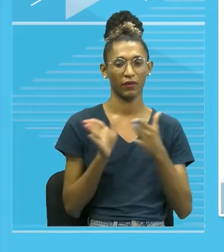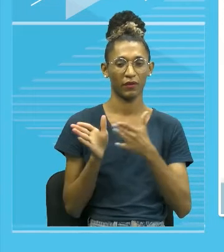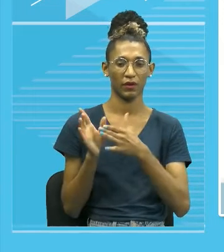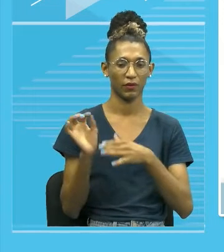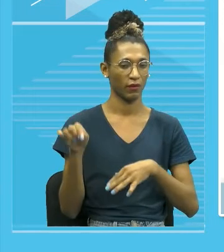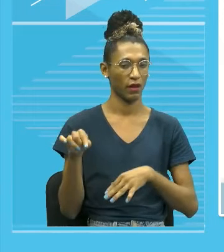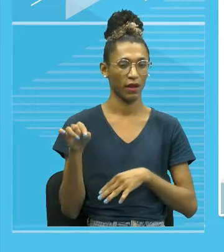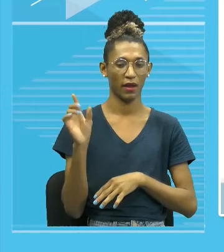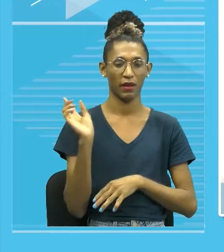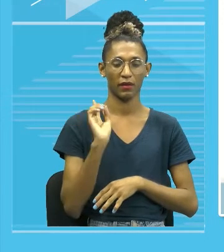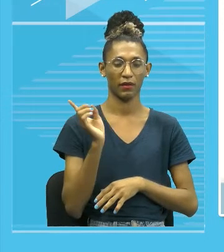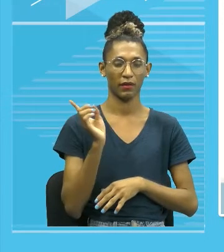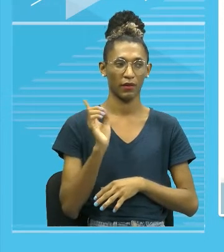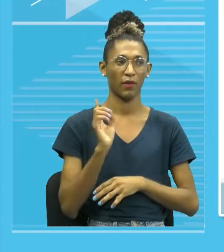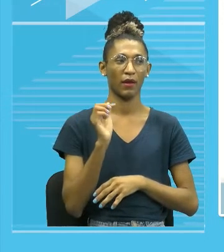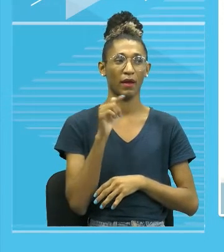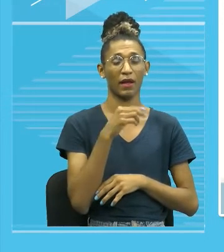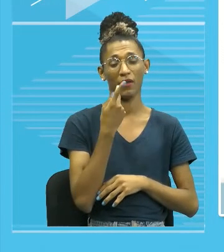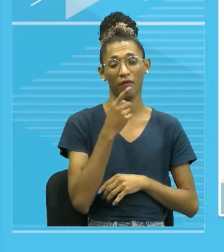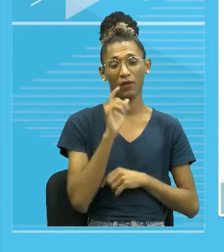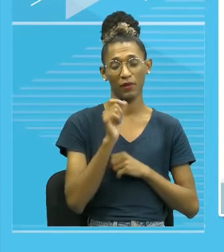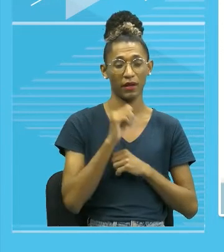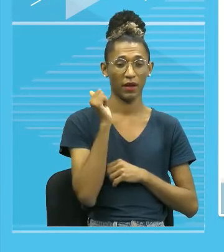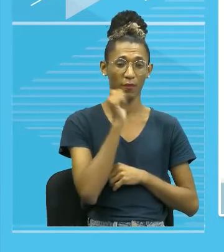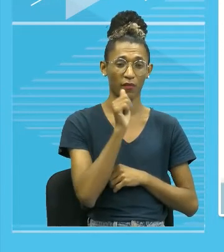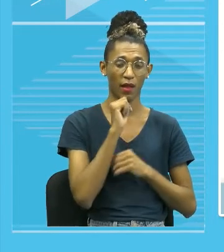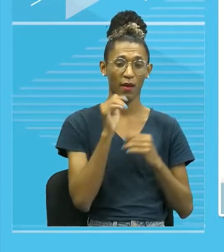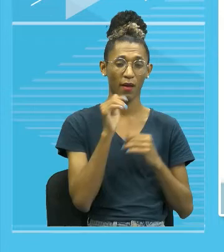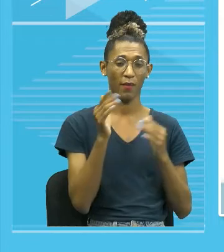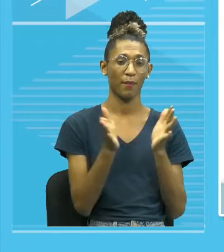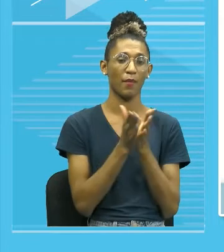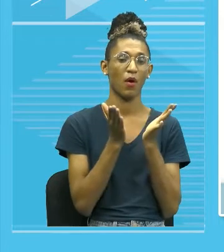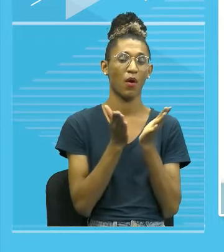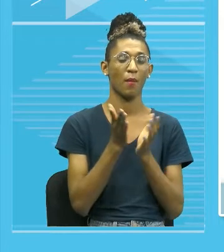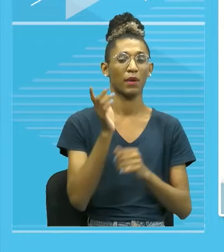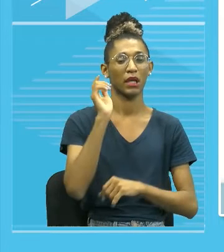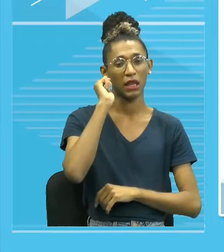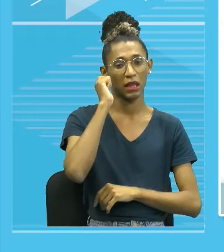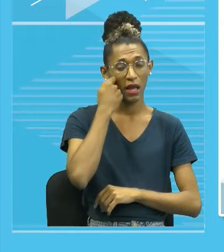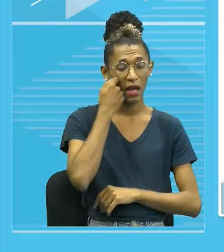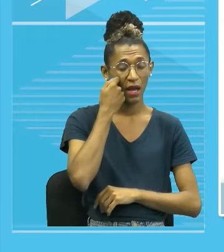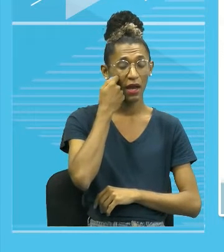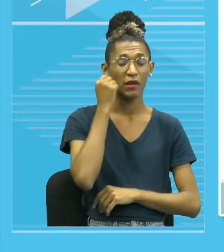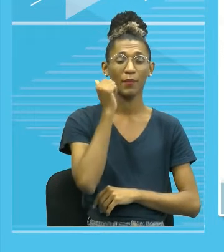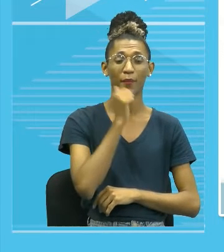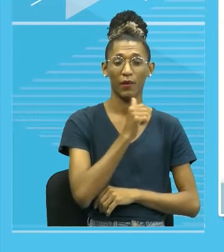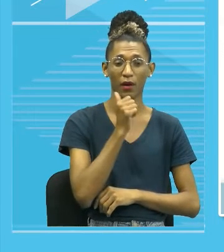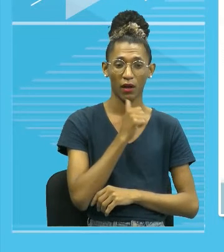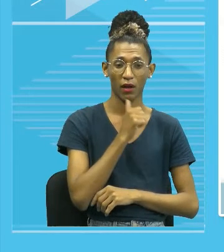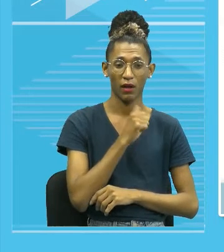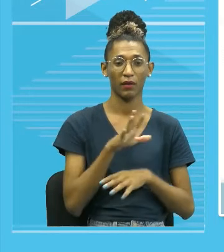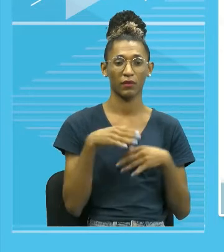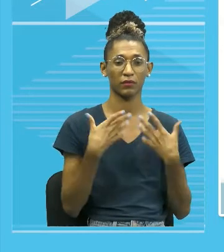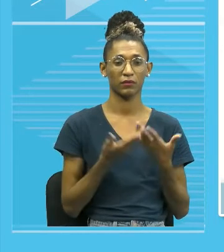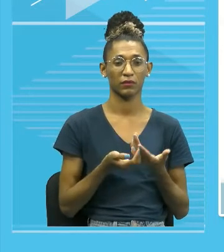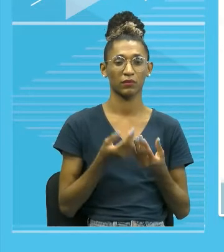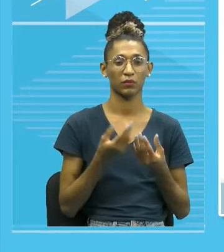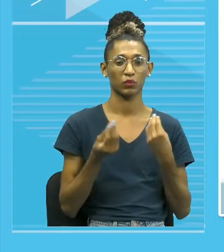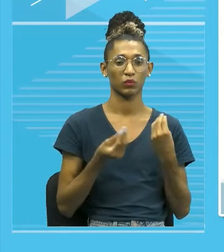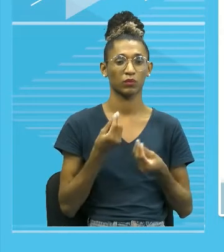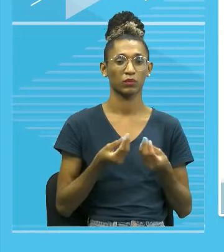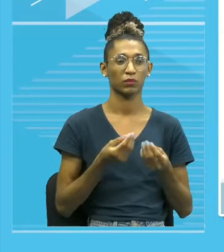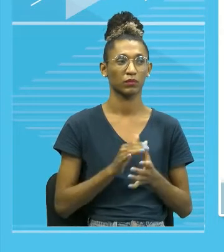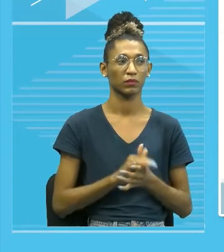ela é pobre é negra é mulher né então acho que não tem que o que falar muito aqui né